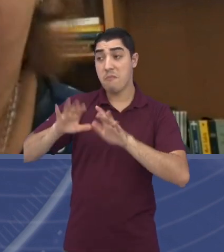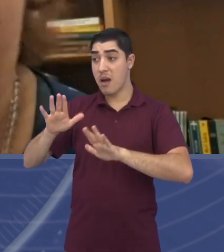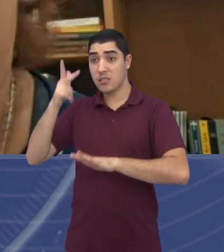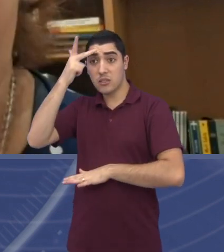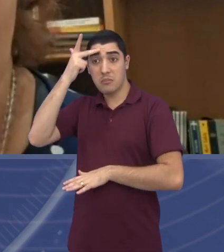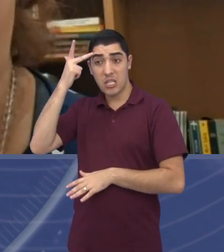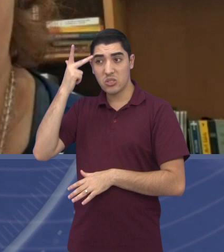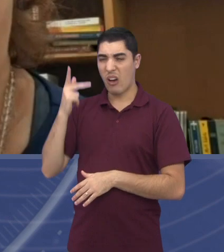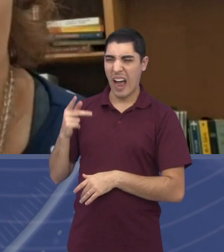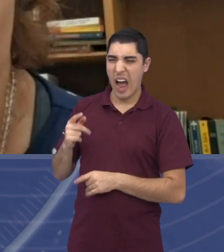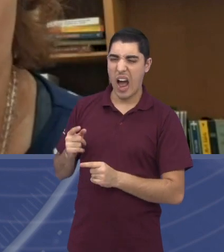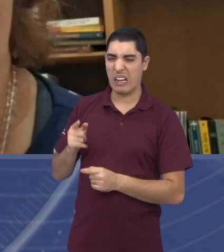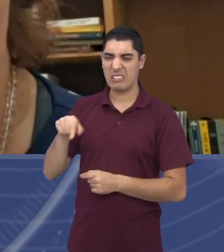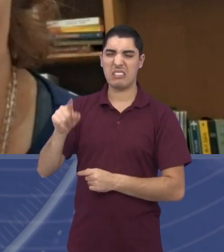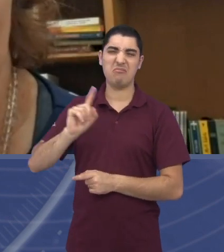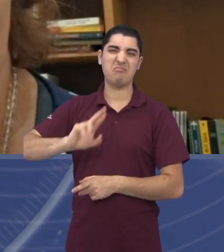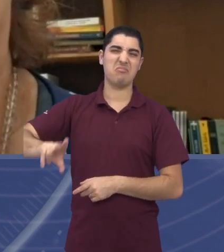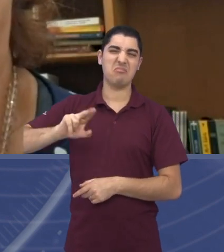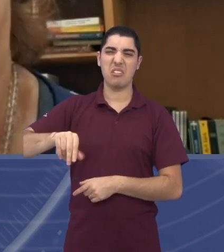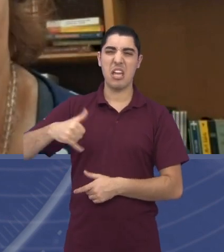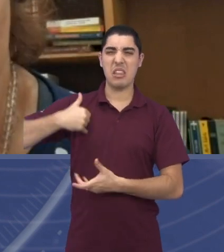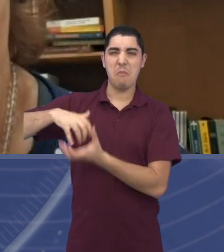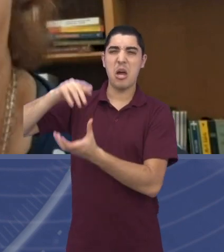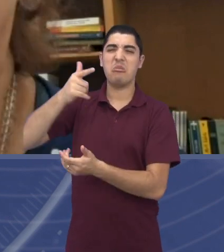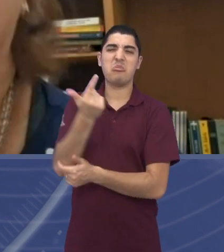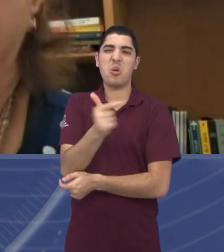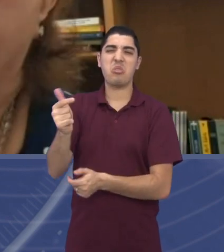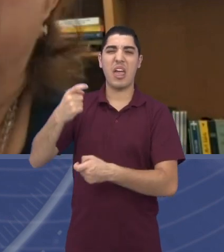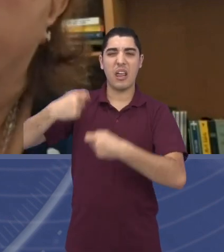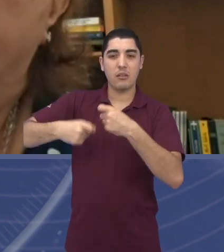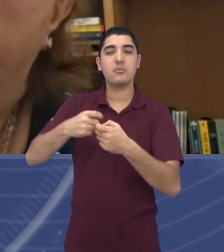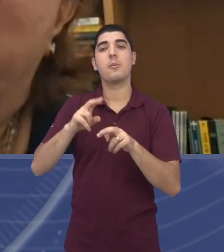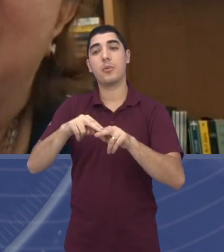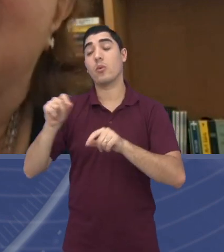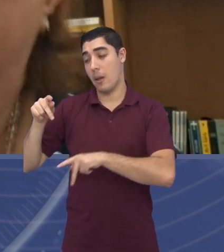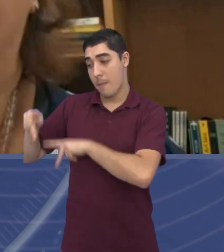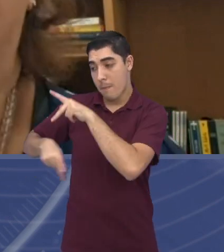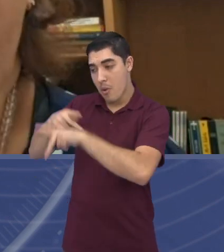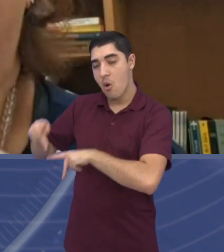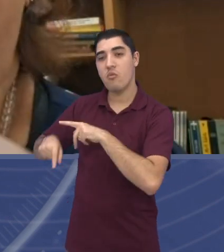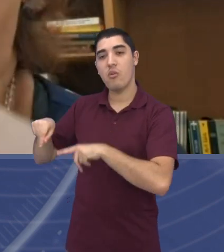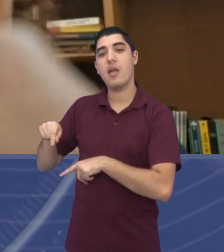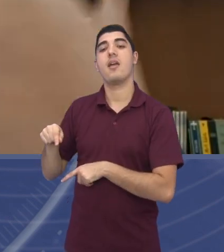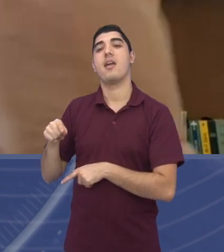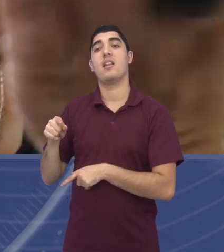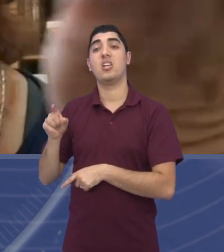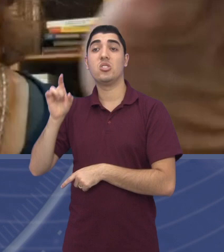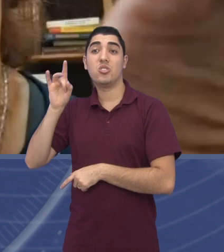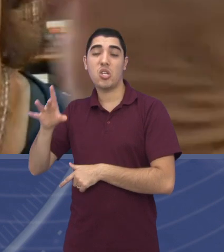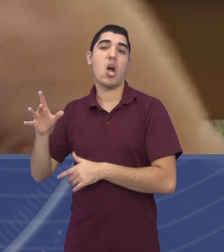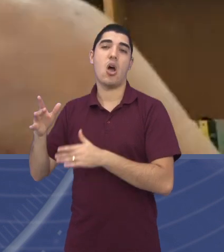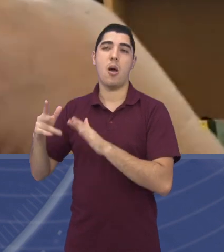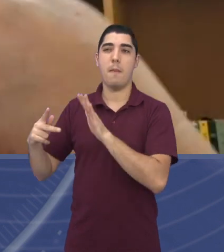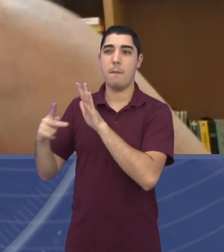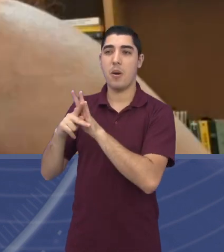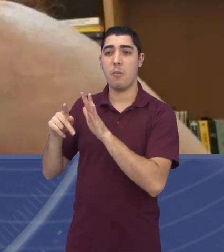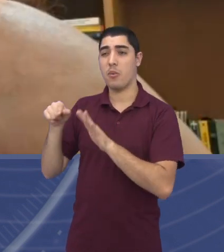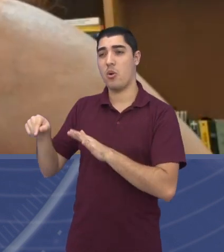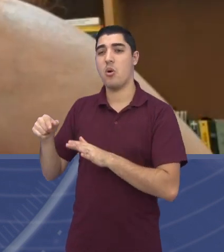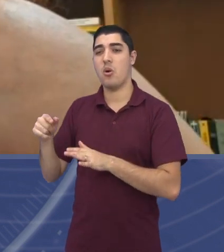sexualidade é negada. Isso é a manutenção de uma população insatisfeita e submissa e que fica aceitando o mercado de